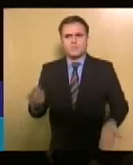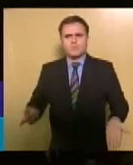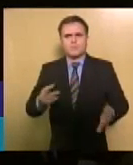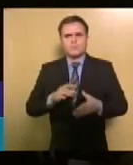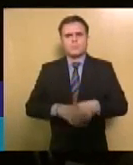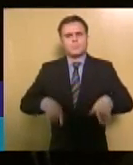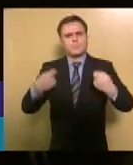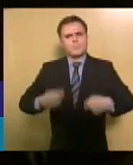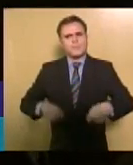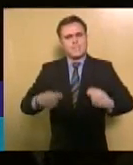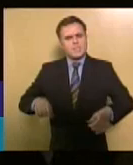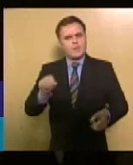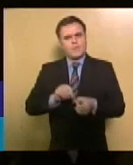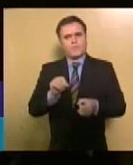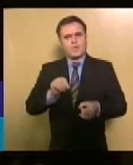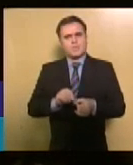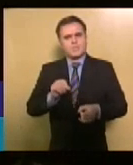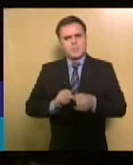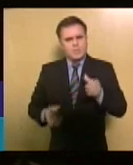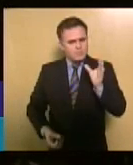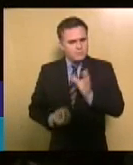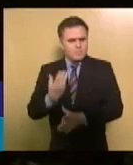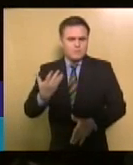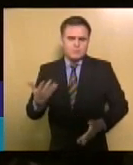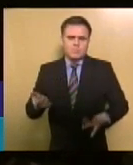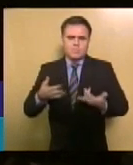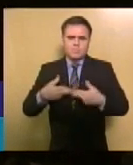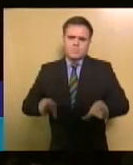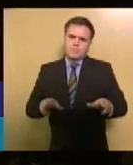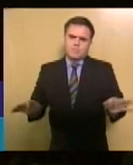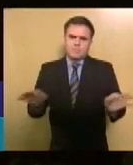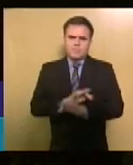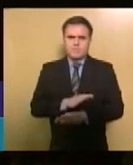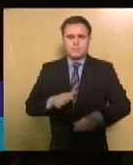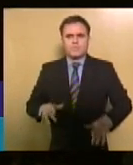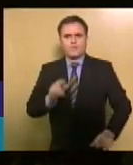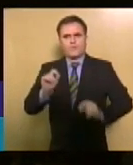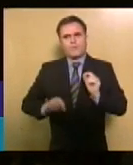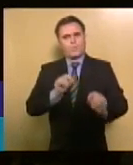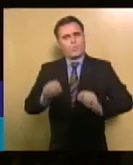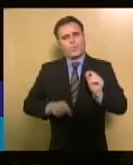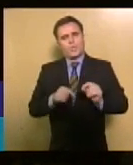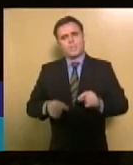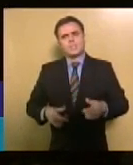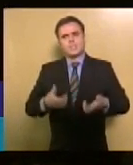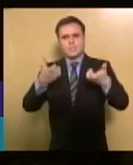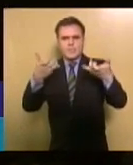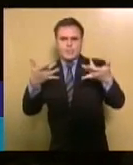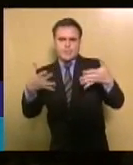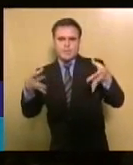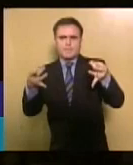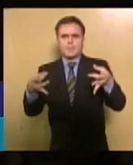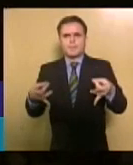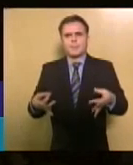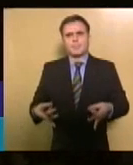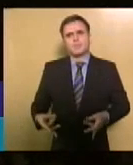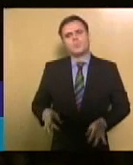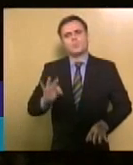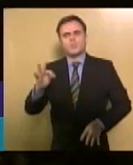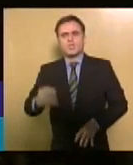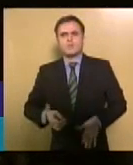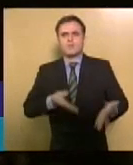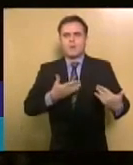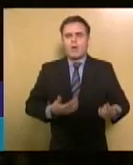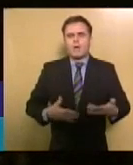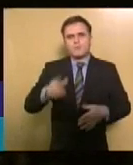precisamos fazer para construir uma saída para fazer com que ess esse drama da alta letalidade sobretudo de jovens